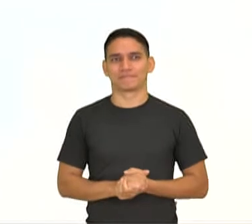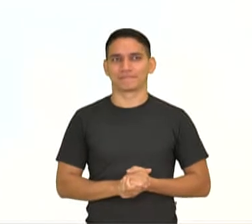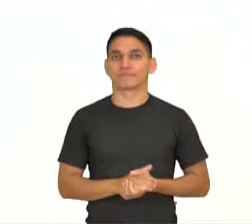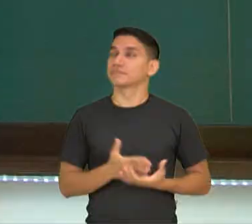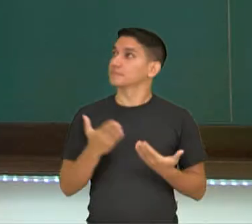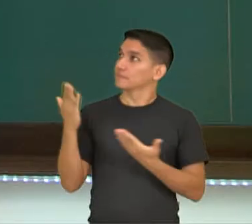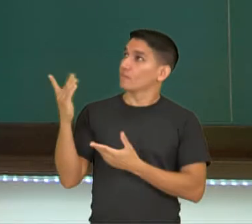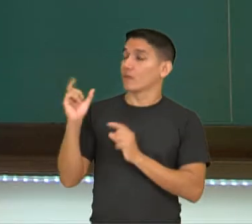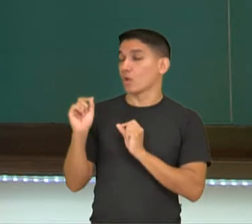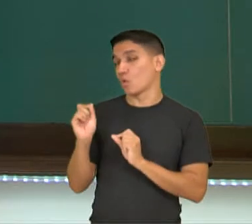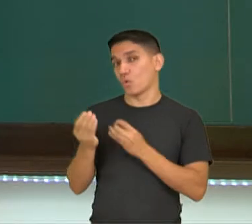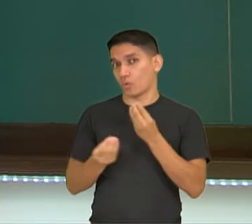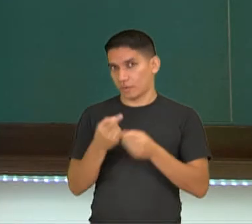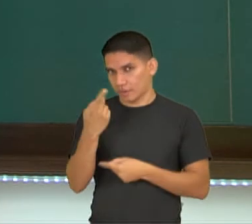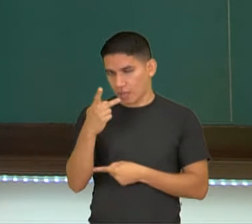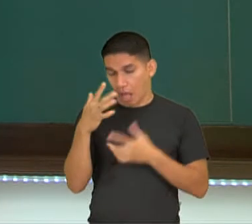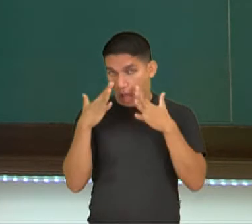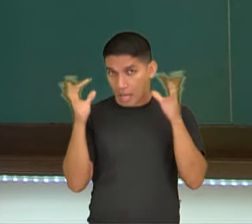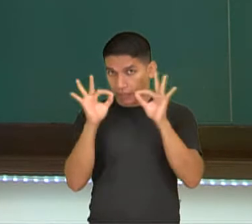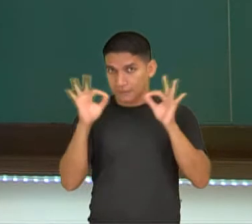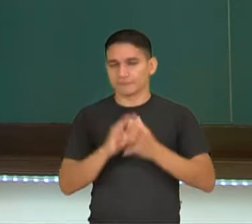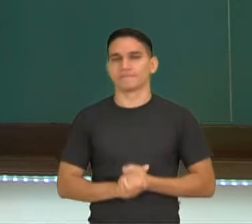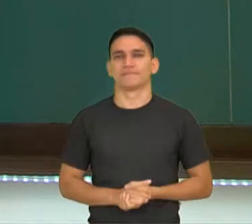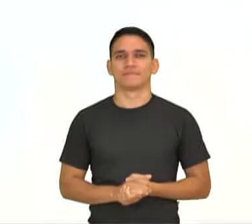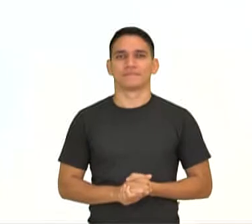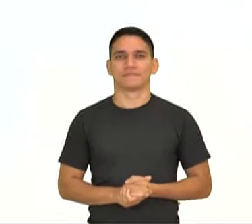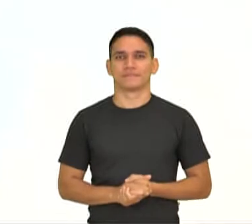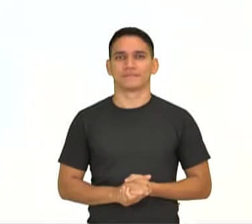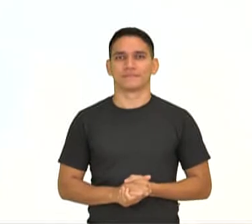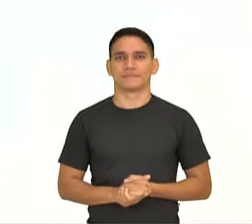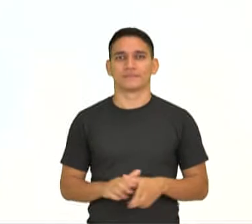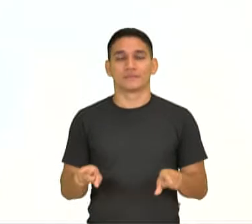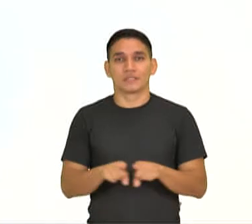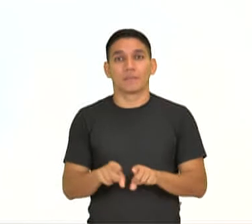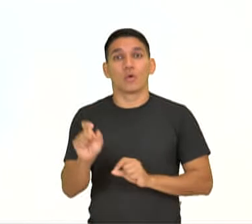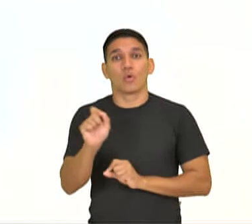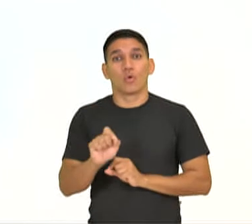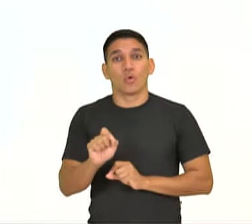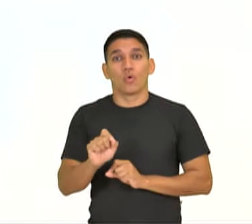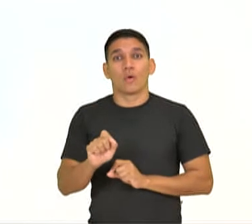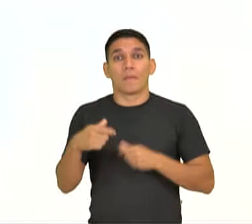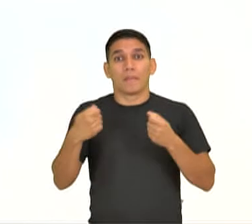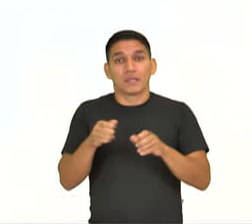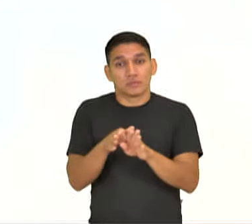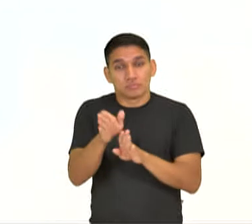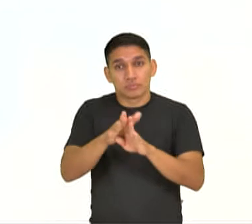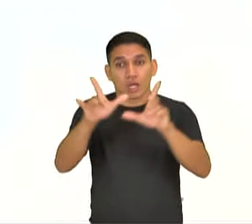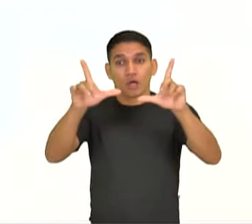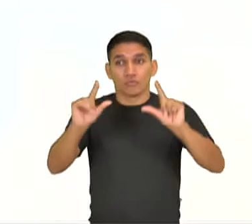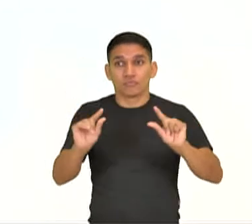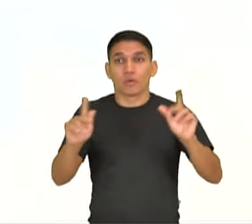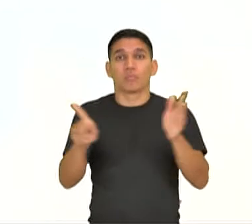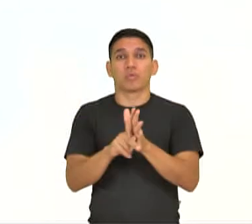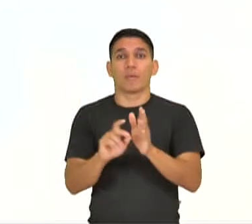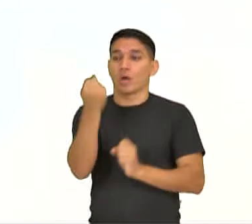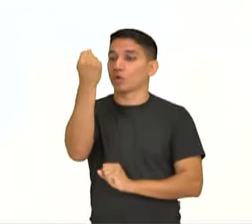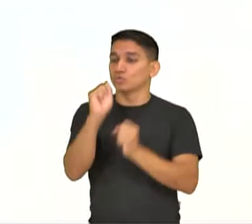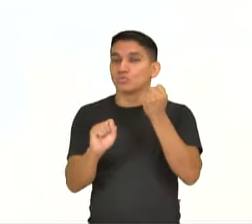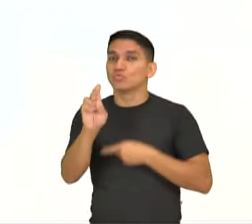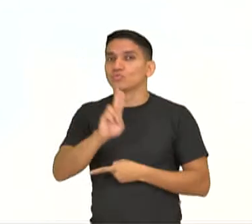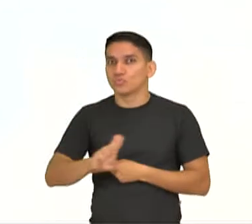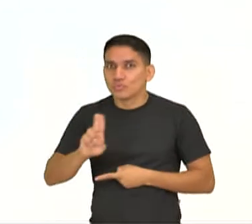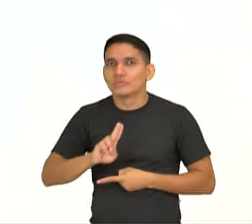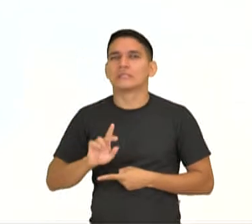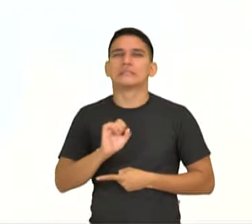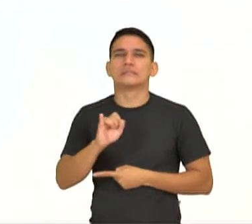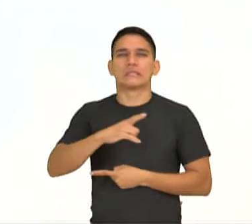E aqui, ó, que é para você, presta atenção. Também é indicado reduzir o consumo de produtos industrializados. Ó, tudo